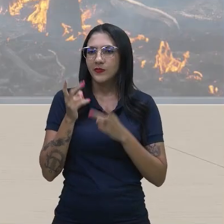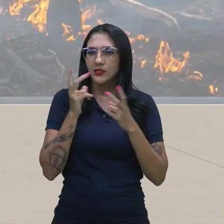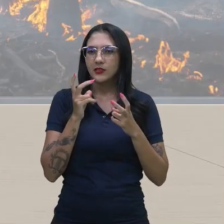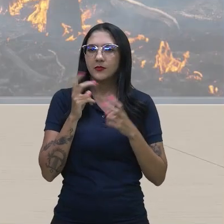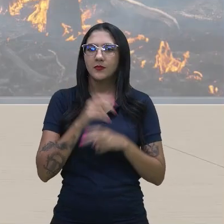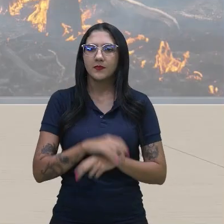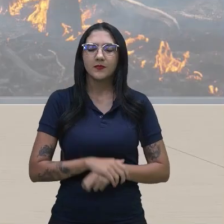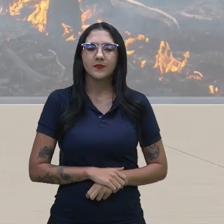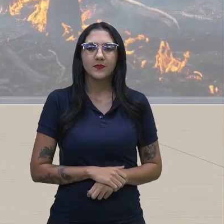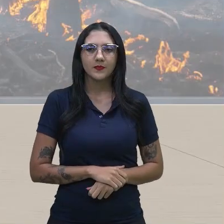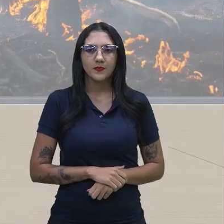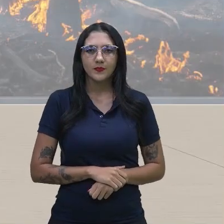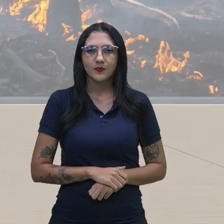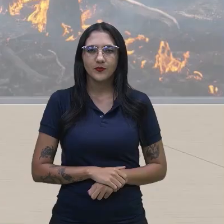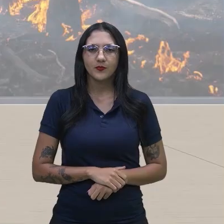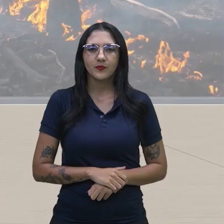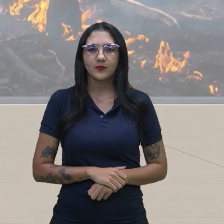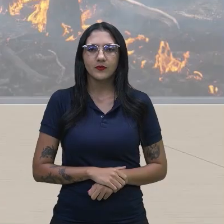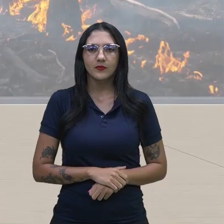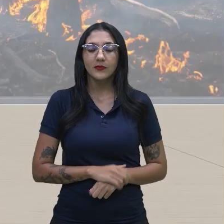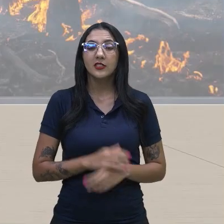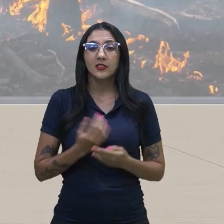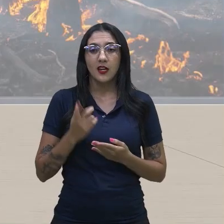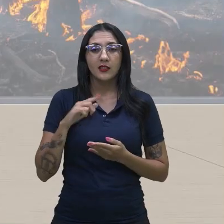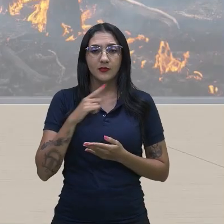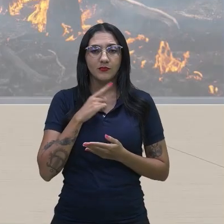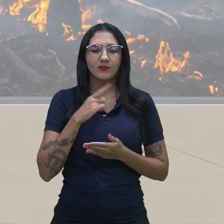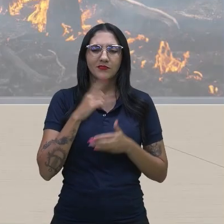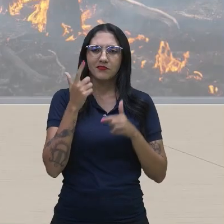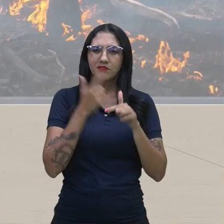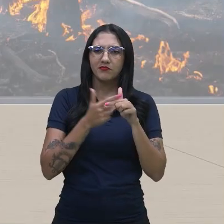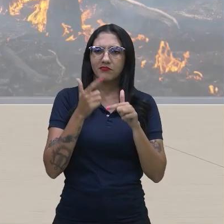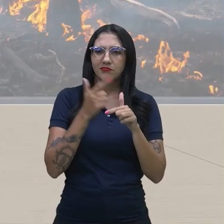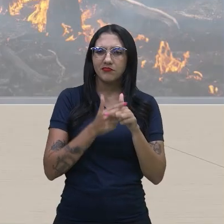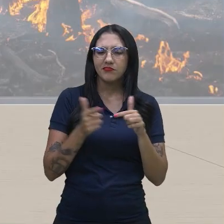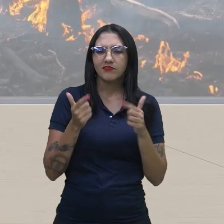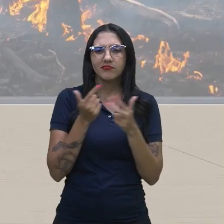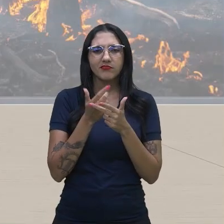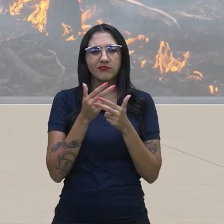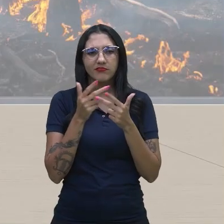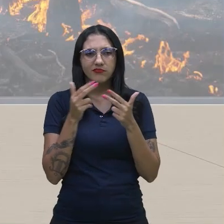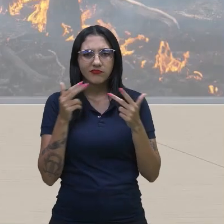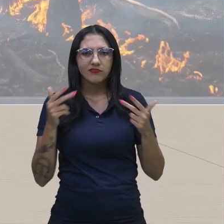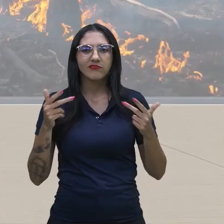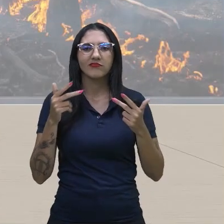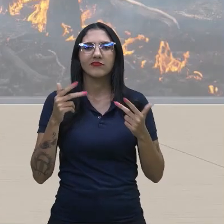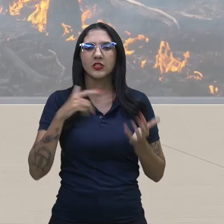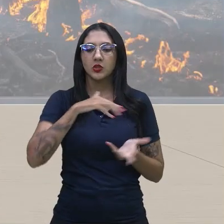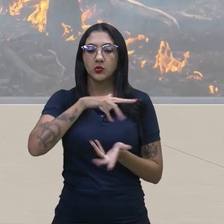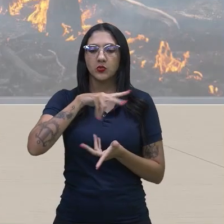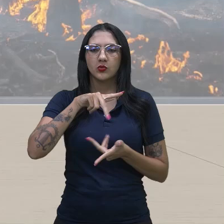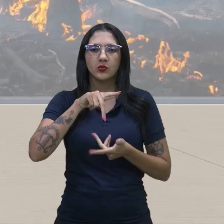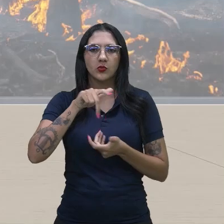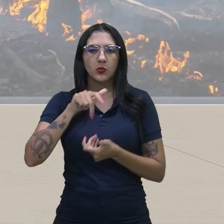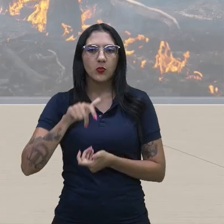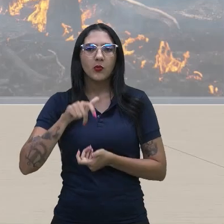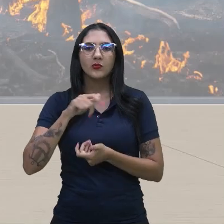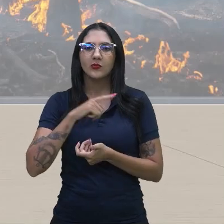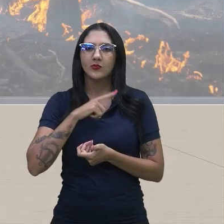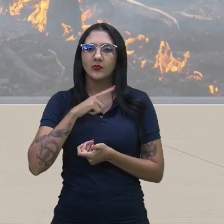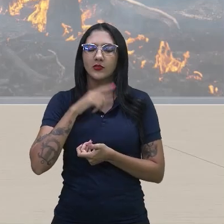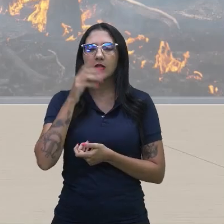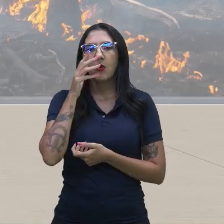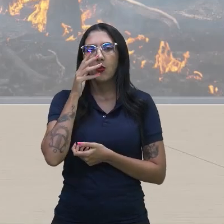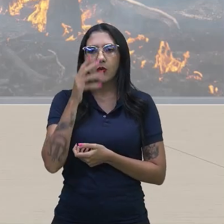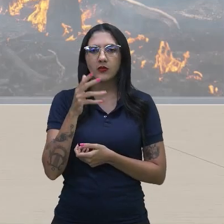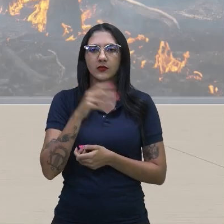Exatamente, né? E aí a gente tem todas essas problemáticas, né, esses problemas em escala global que vem acontecendo aí pra